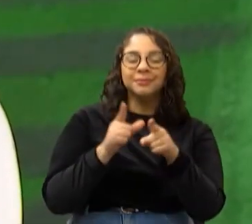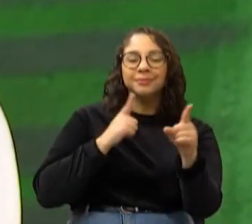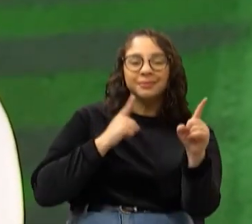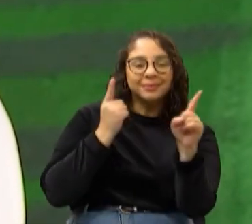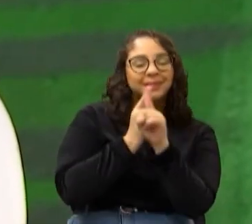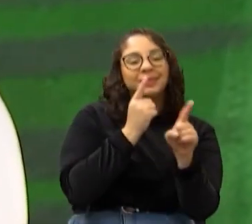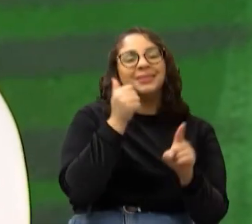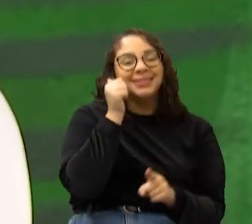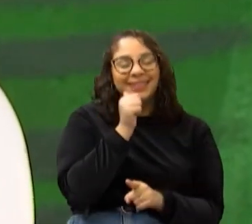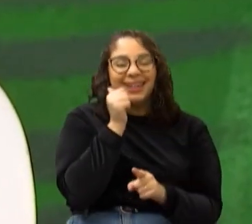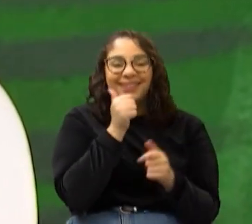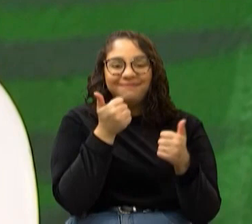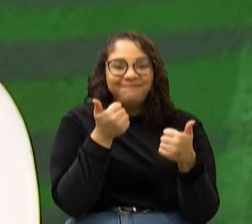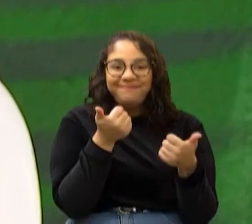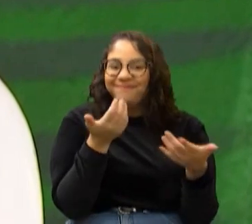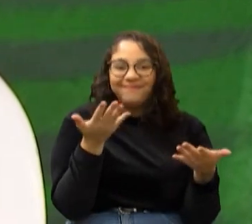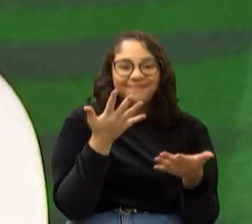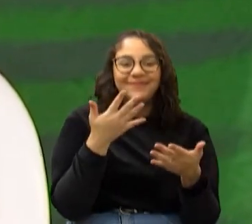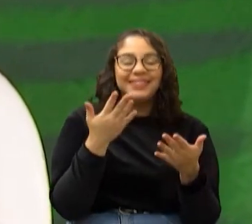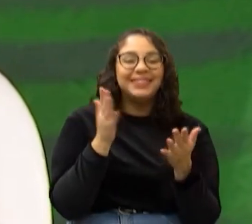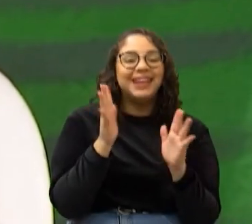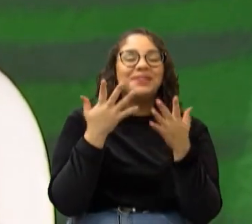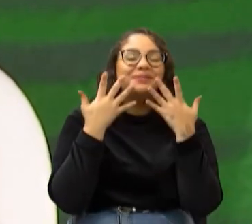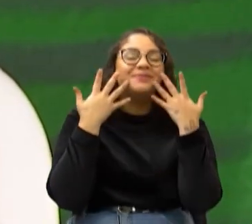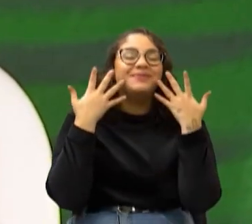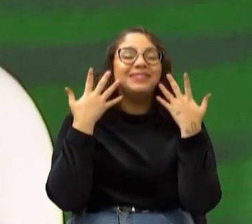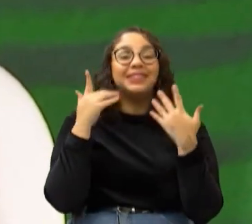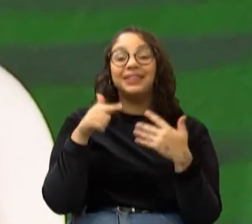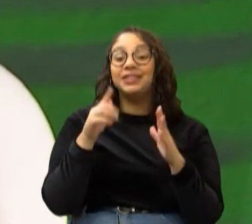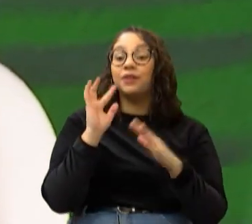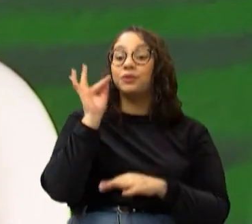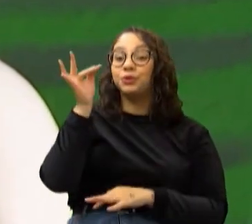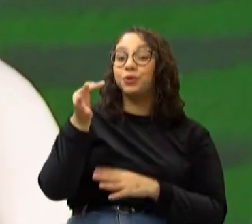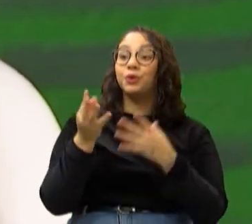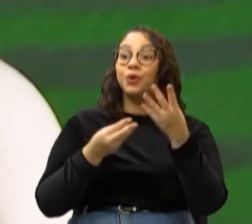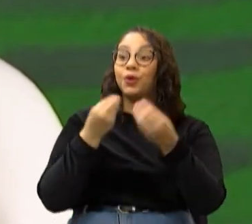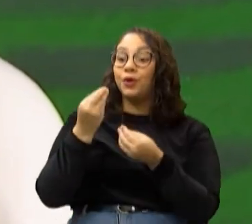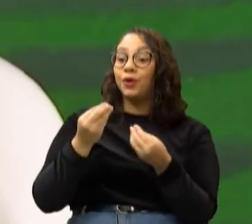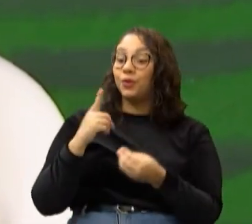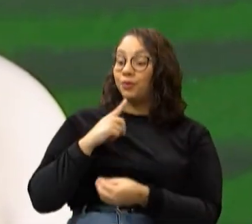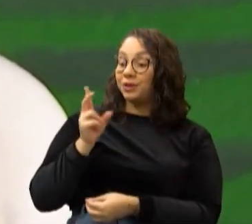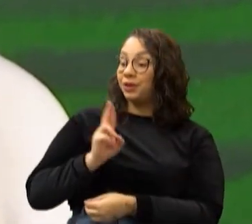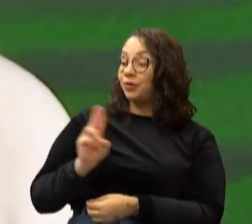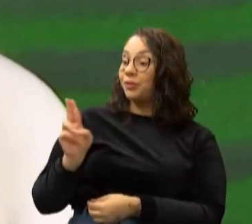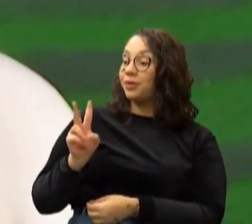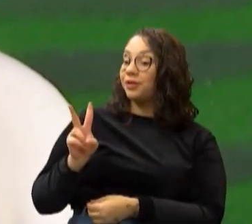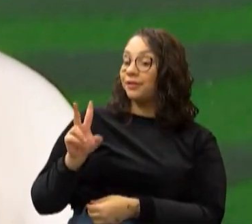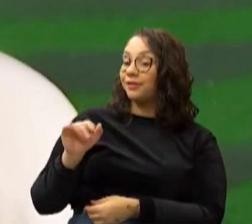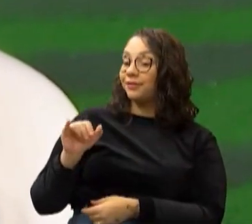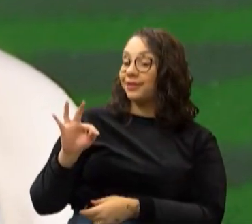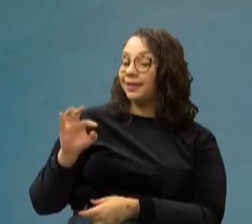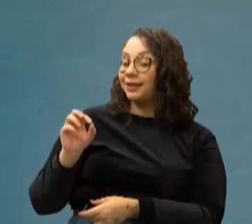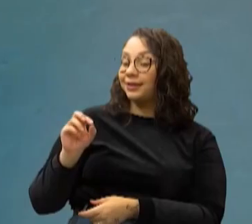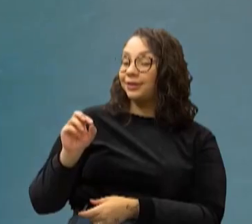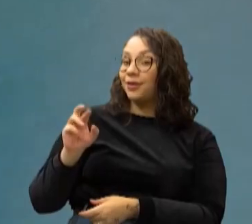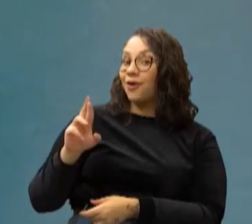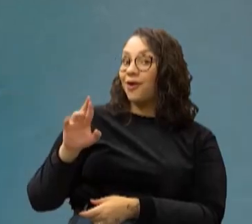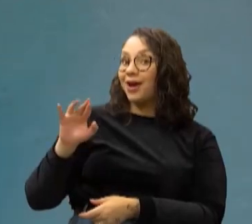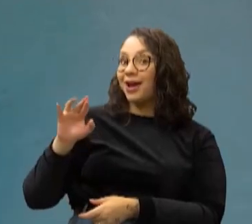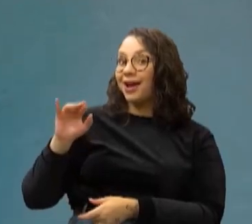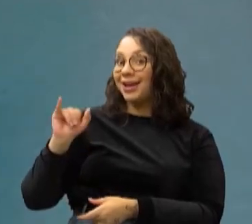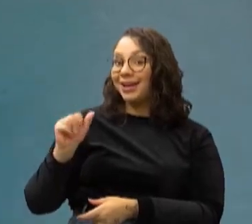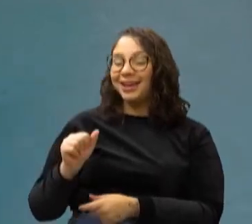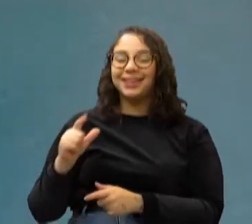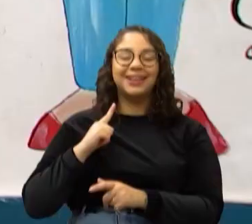Também encontrei essa simpática menina que já está de olho no futuro. Ela leva Vitória no nome. Se